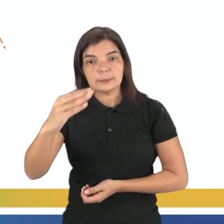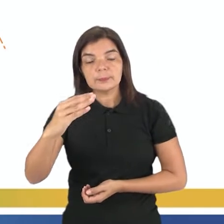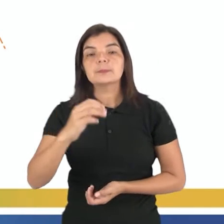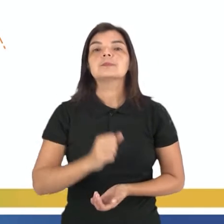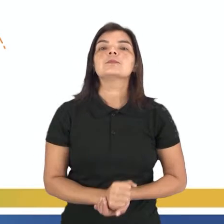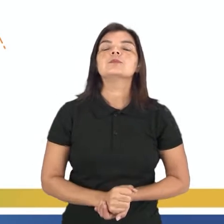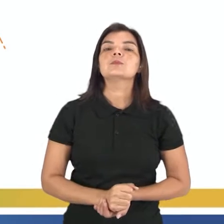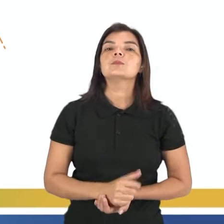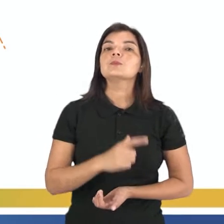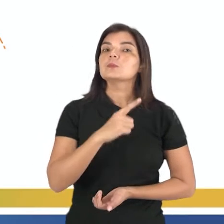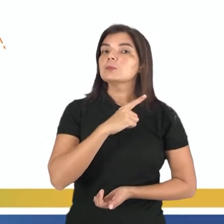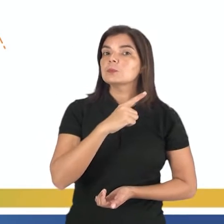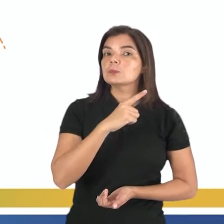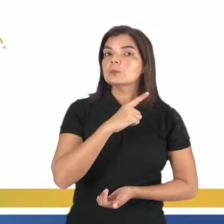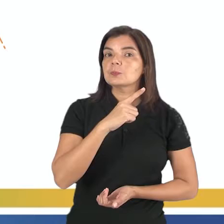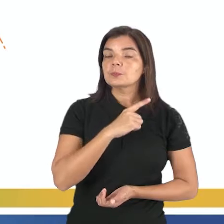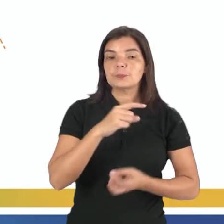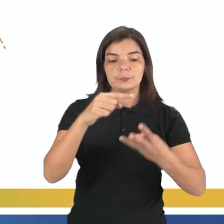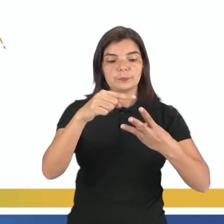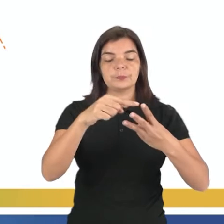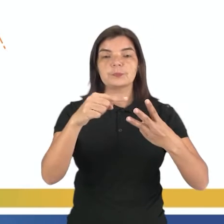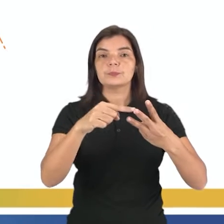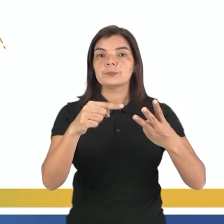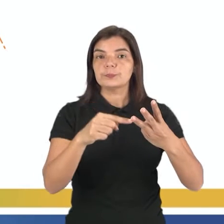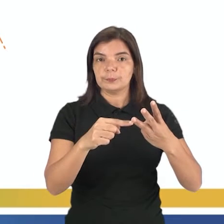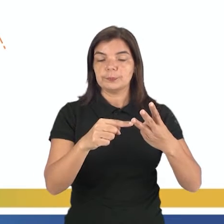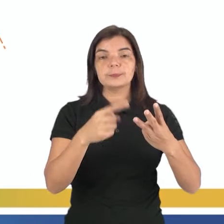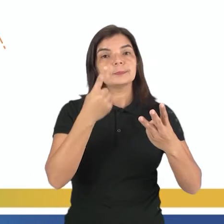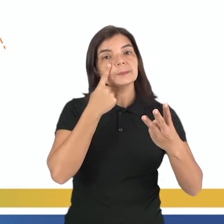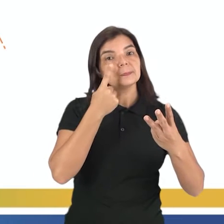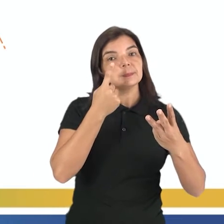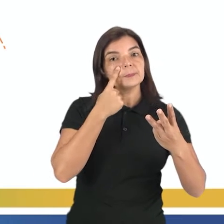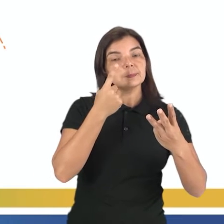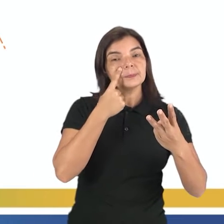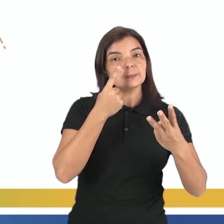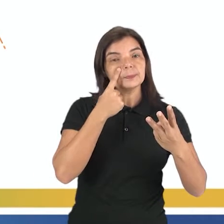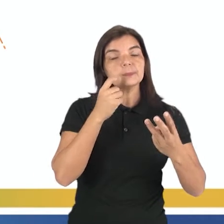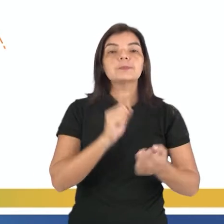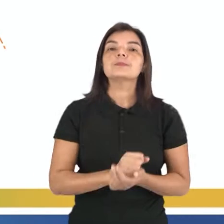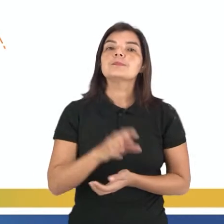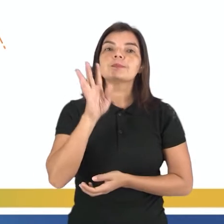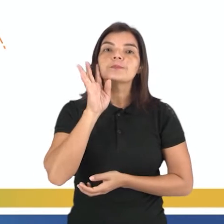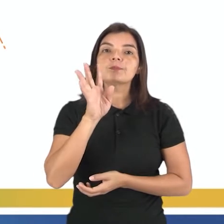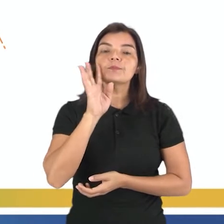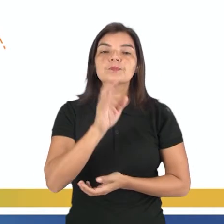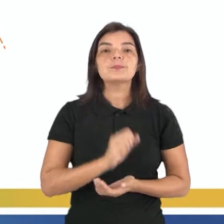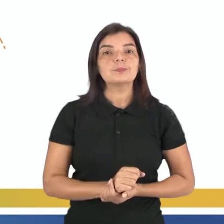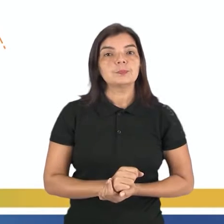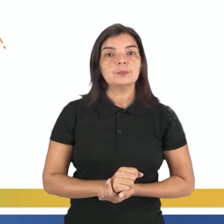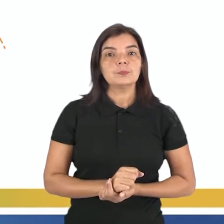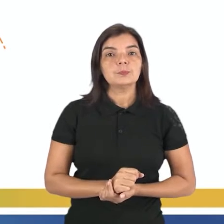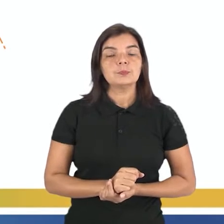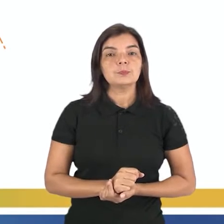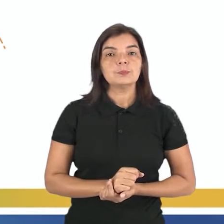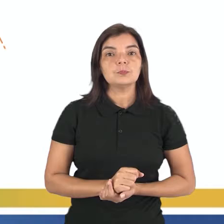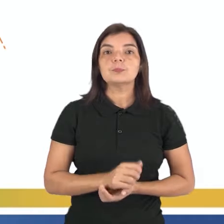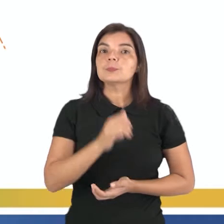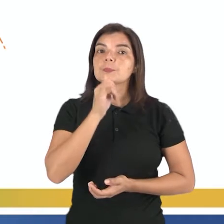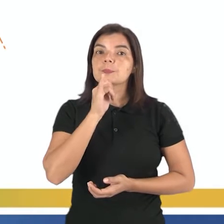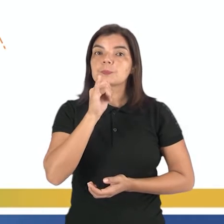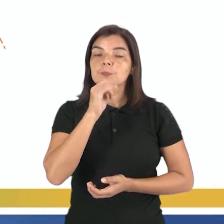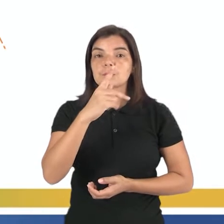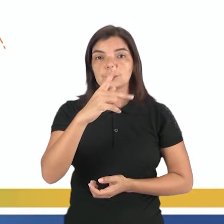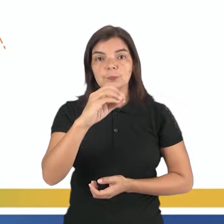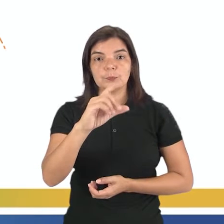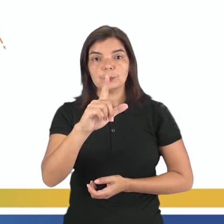AC. Nós temos, então, nesse triângulo, três lados. Observe aí uma coisa interessante, pessoal. No caso dos